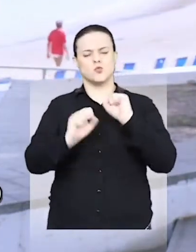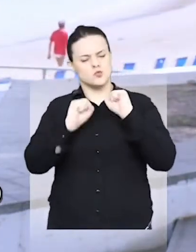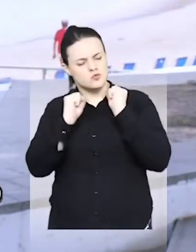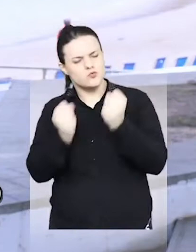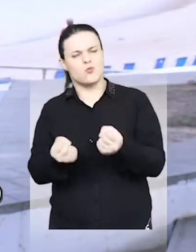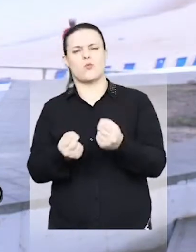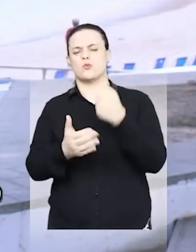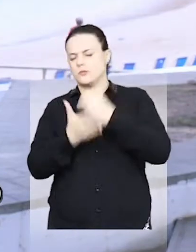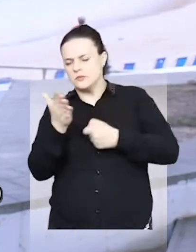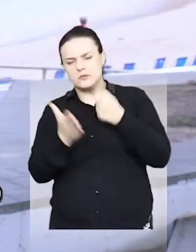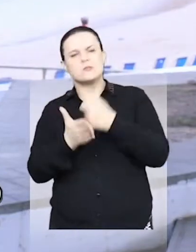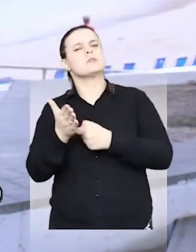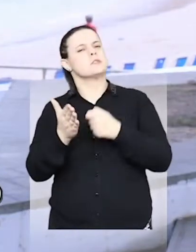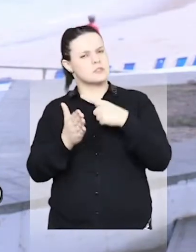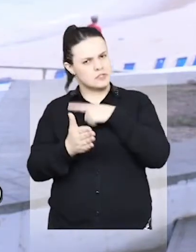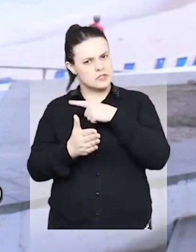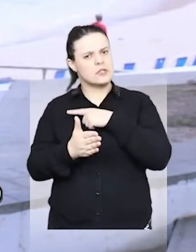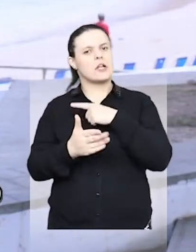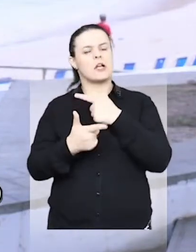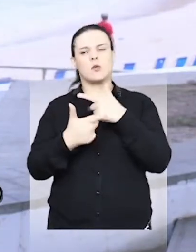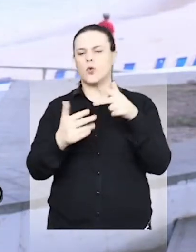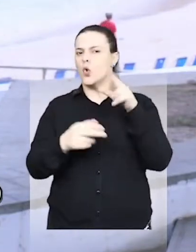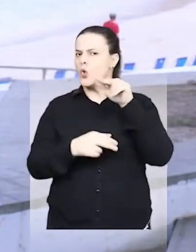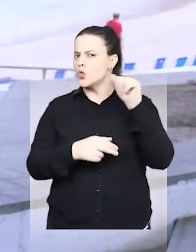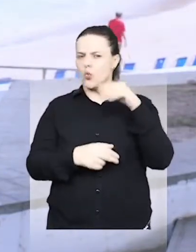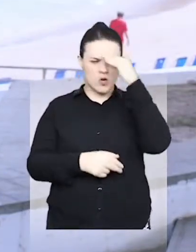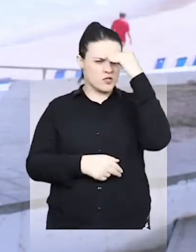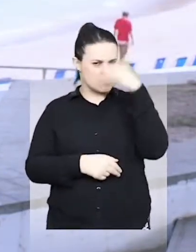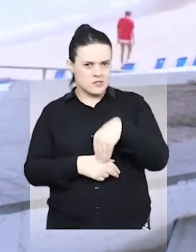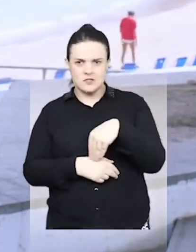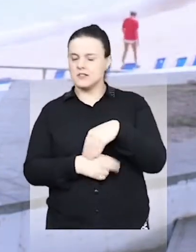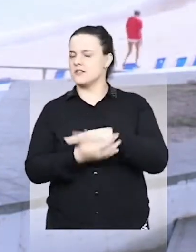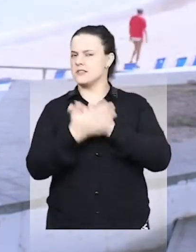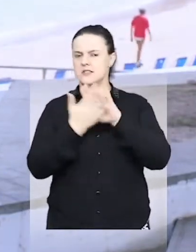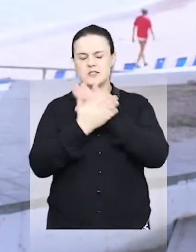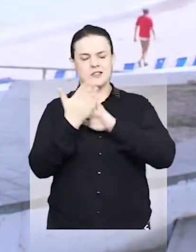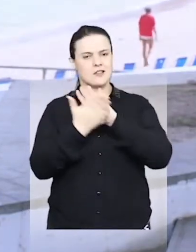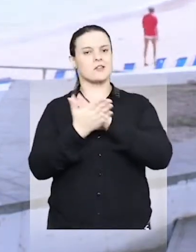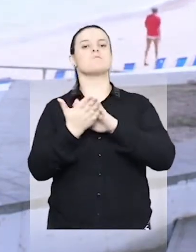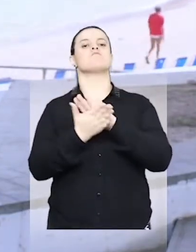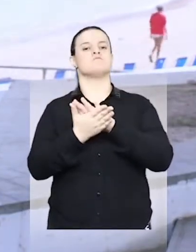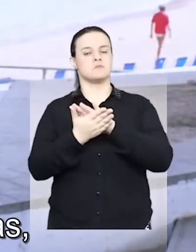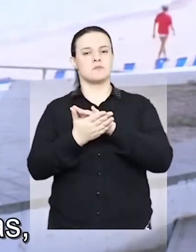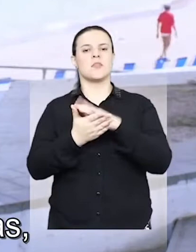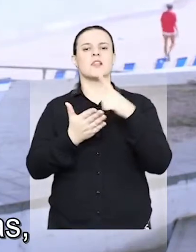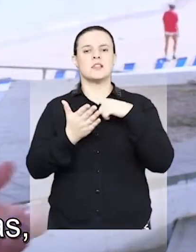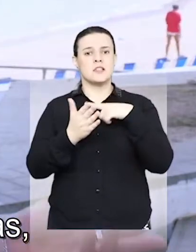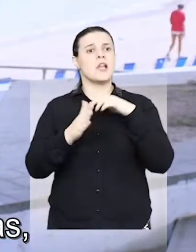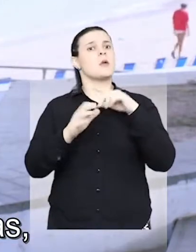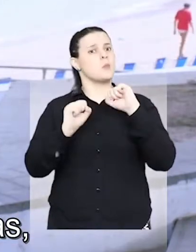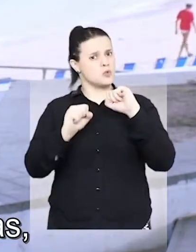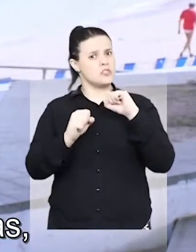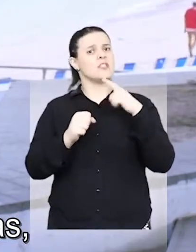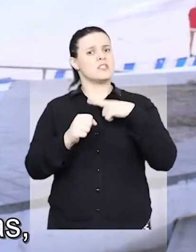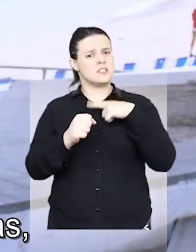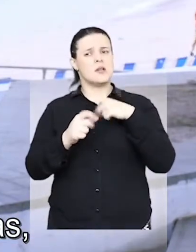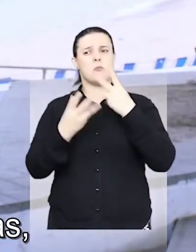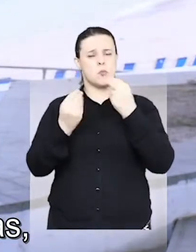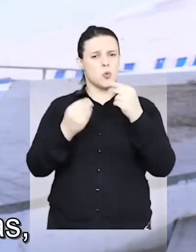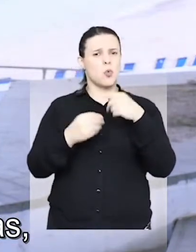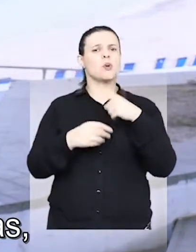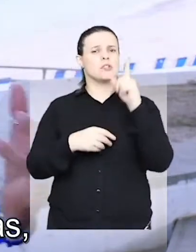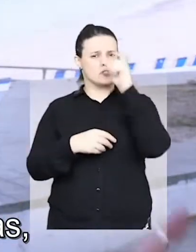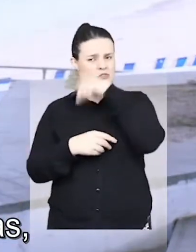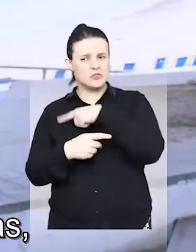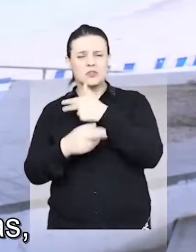menino batalhador, um menino que corre atrás dos seus ideais, nunca desiste dos seus propósitos. Poderia ter muitas dificuldades, assim, poderia